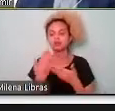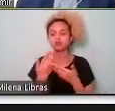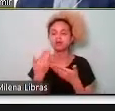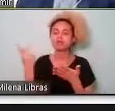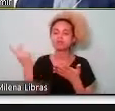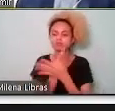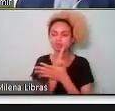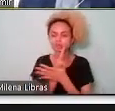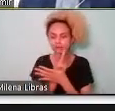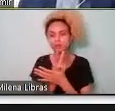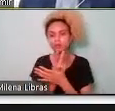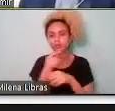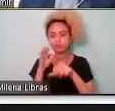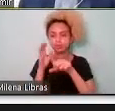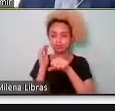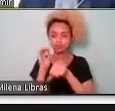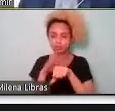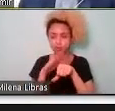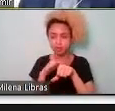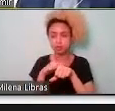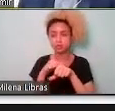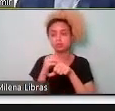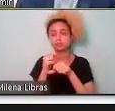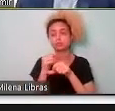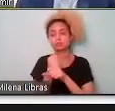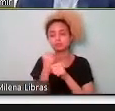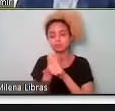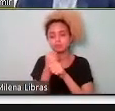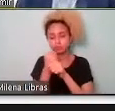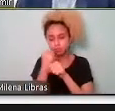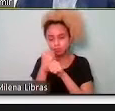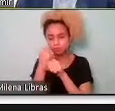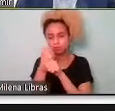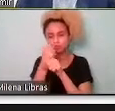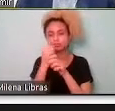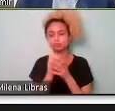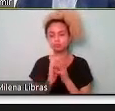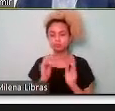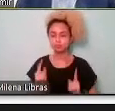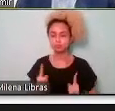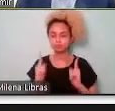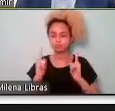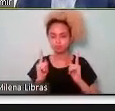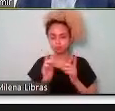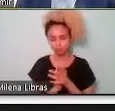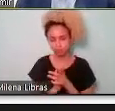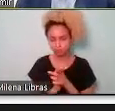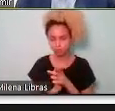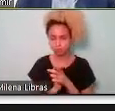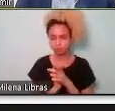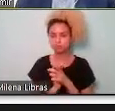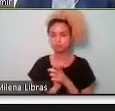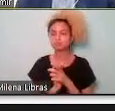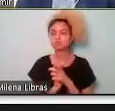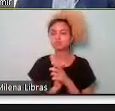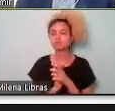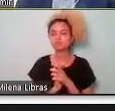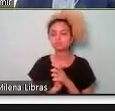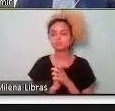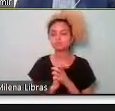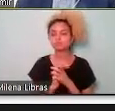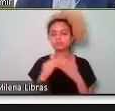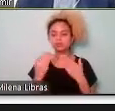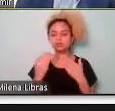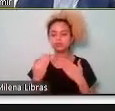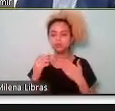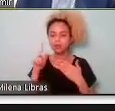de execução no estaqueamento, de locação dos pilares, ocorrendo aí, chama aí na tecnologia, uma